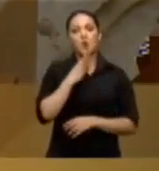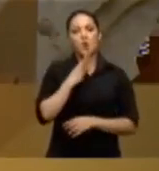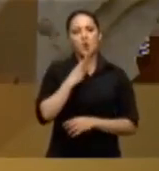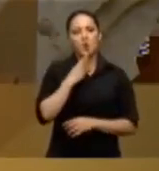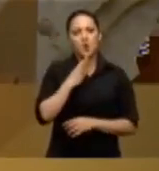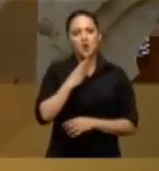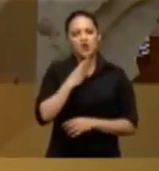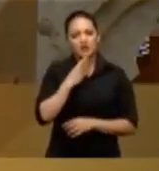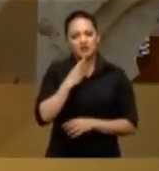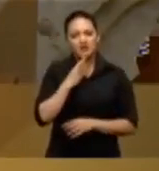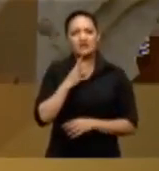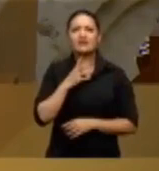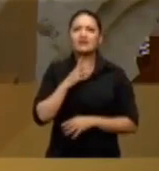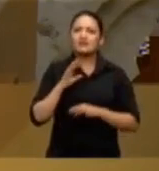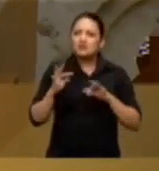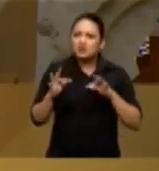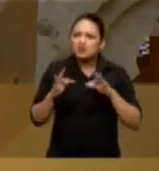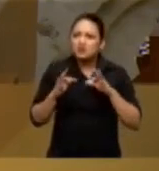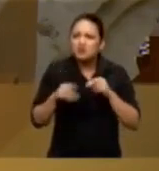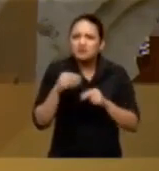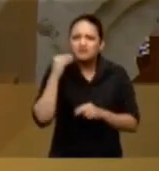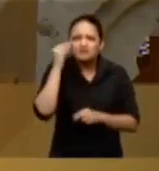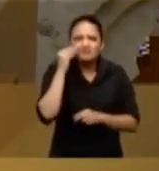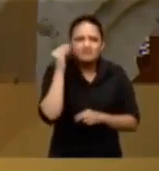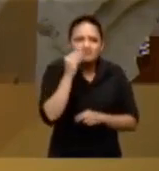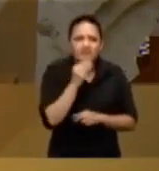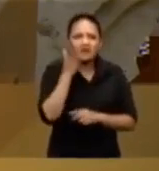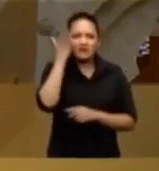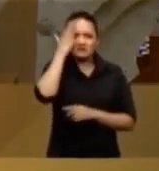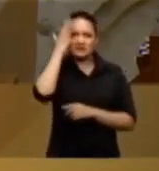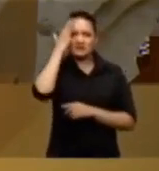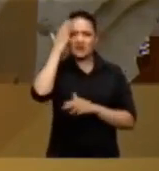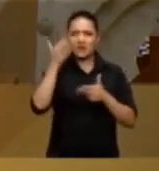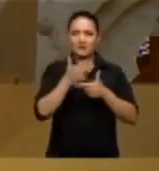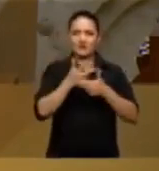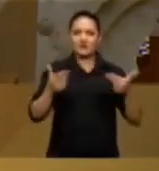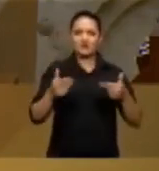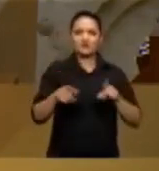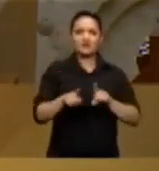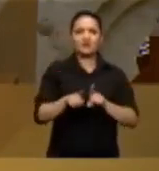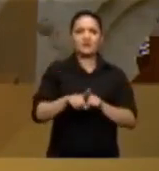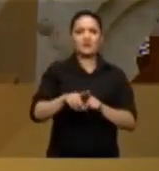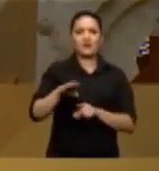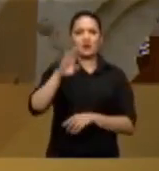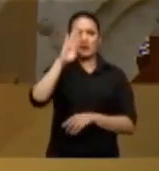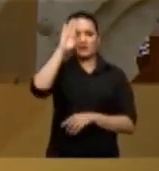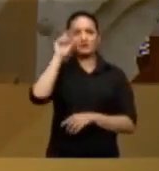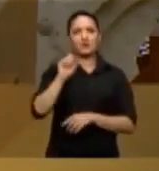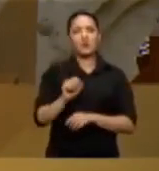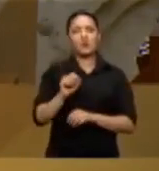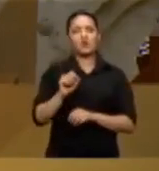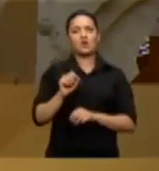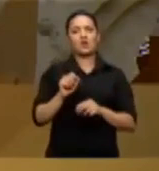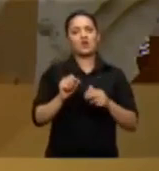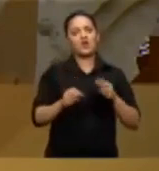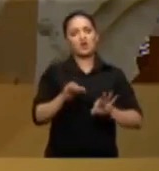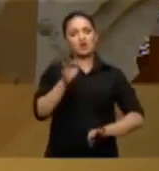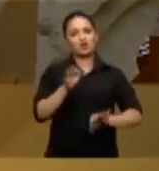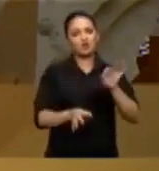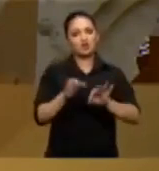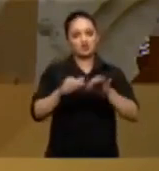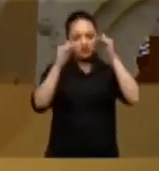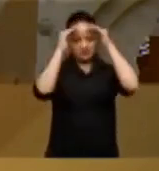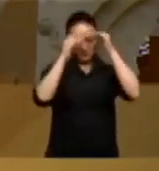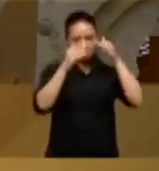muito, muito de tudo e muito daquilo que é sagrado, que é a realização da justiça.